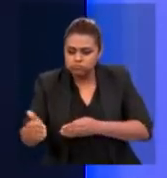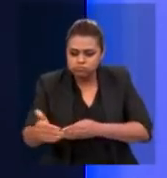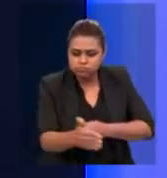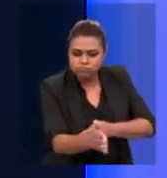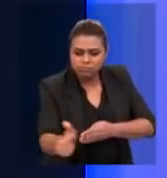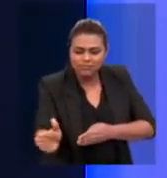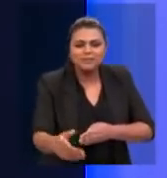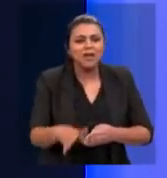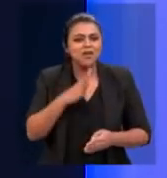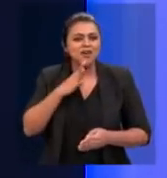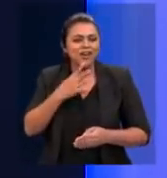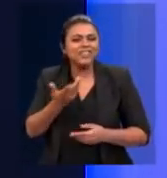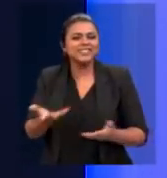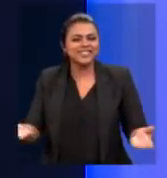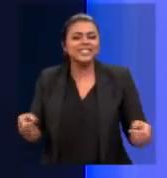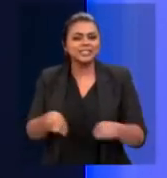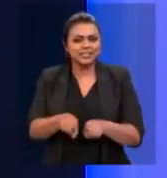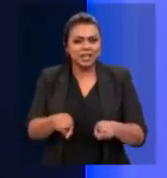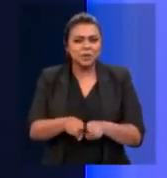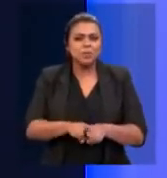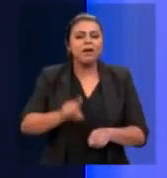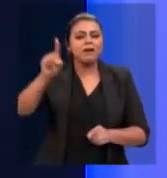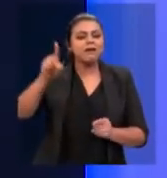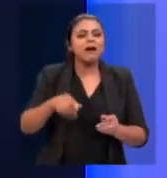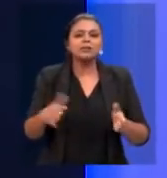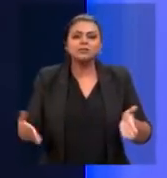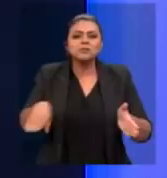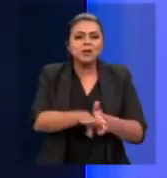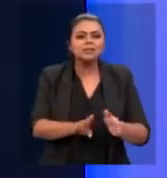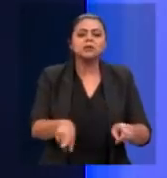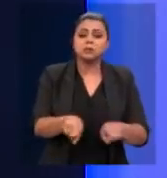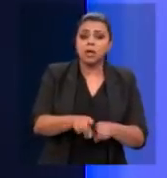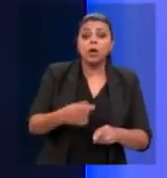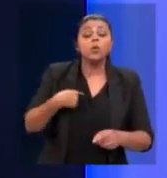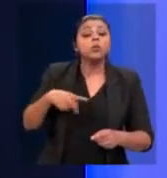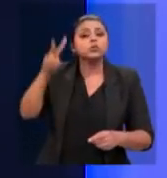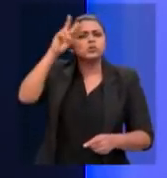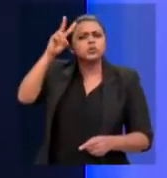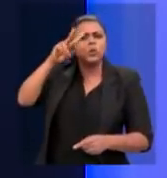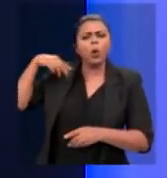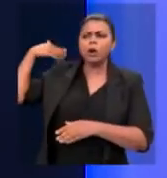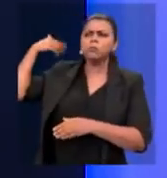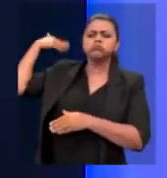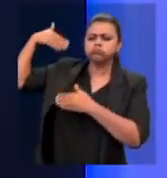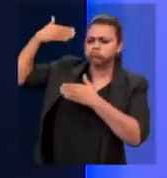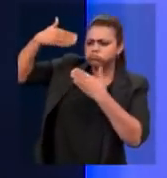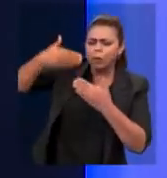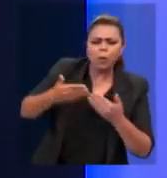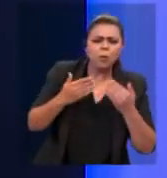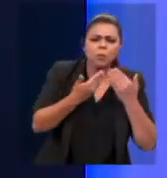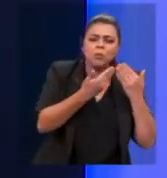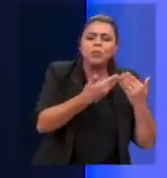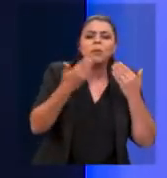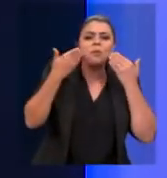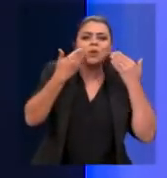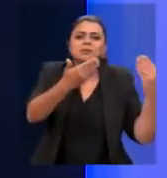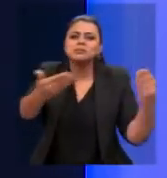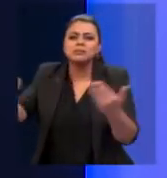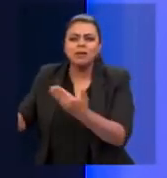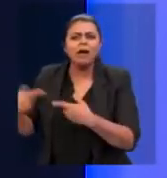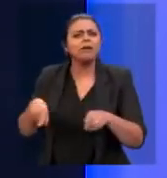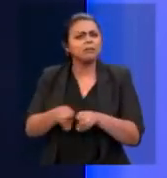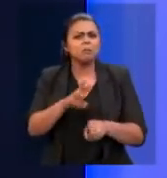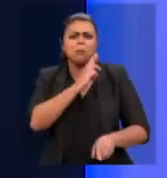para que dentro daquilo ali se possa contar a história daquela região trazer-lhe restaurantes trazer programação